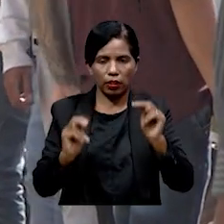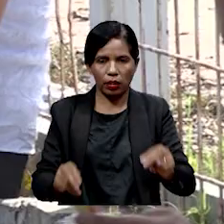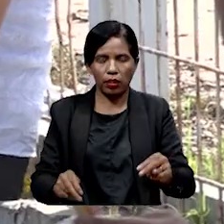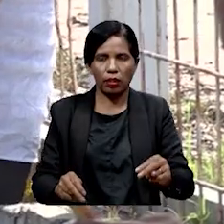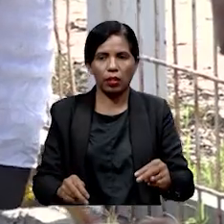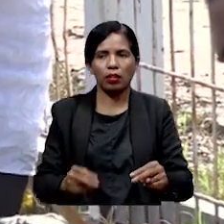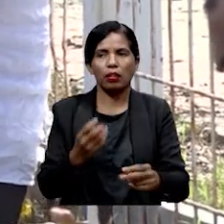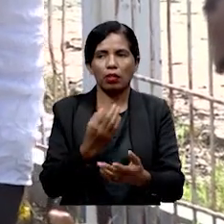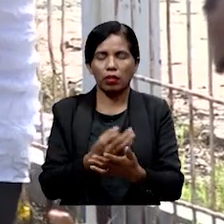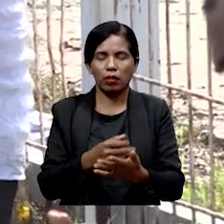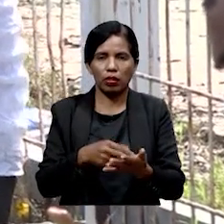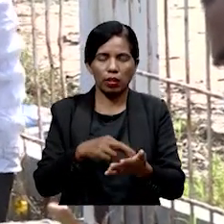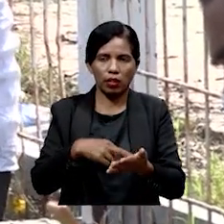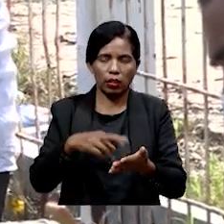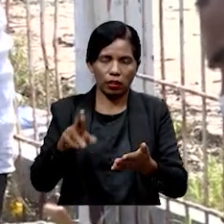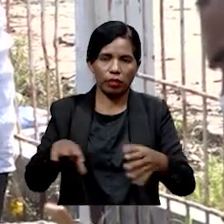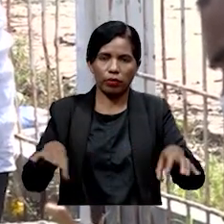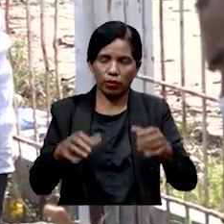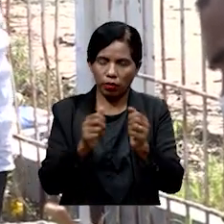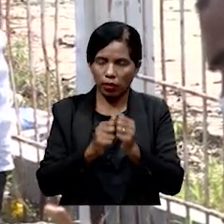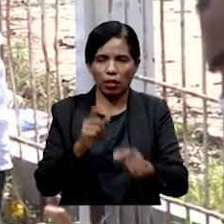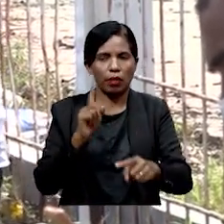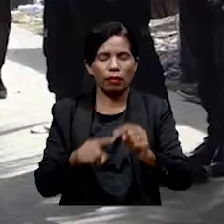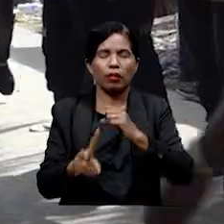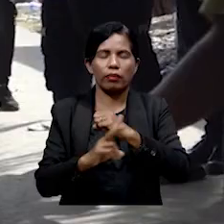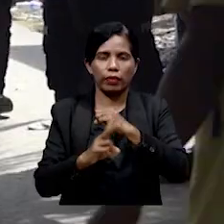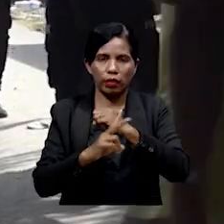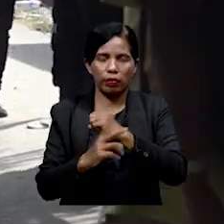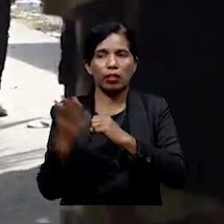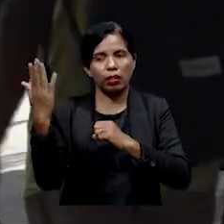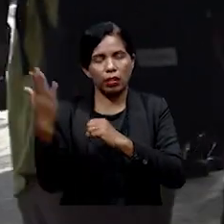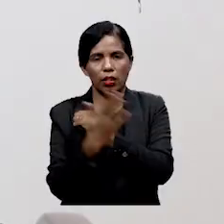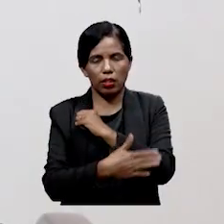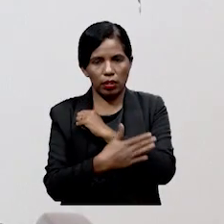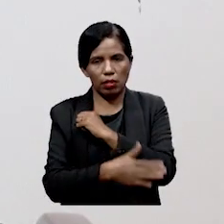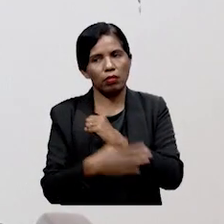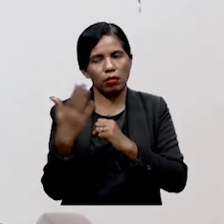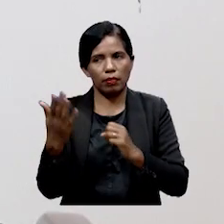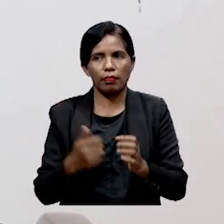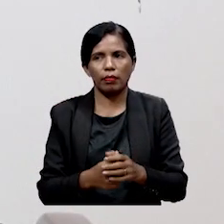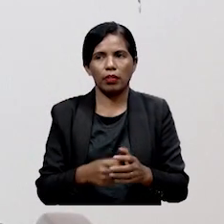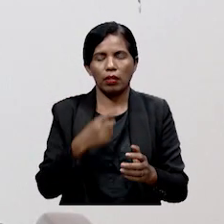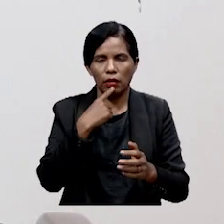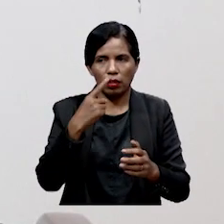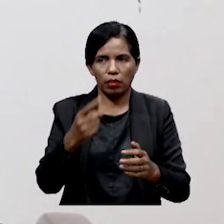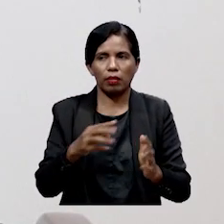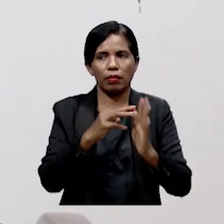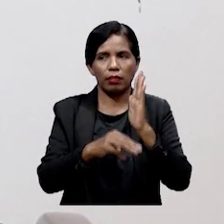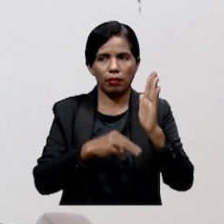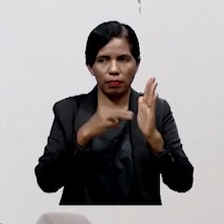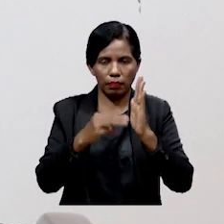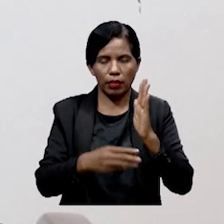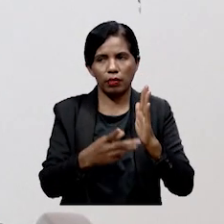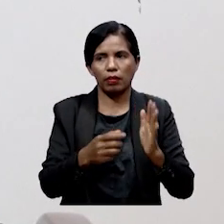um contrato, não é? Labele sai vítima e a emanierai. Eu apelo na Lina Tang, aproveita a média e minha entrevista,